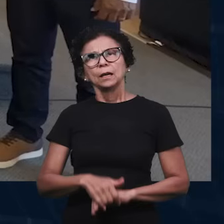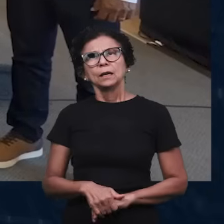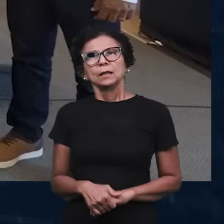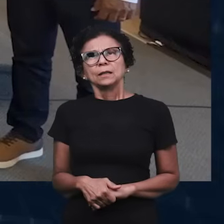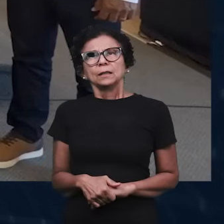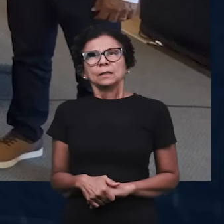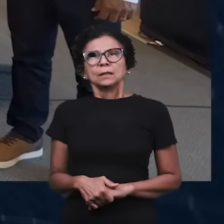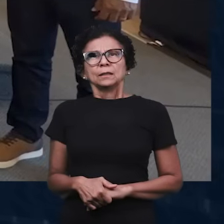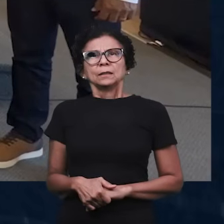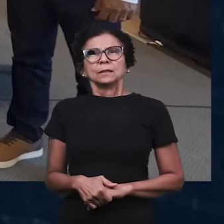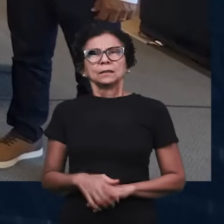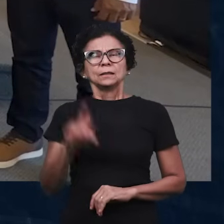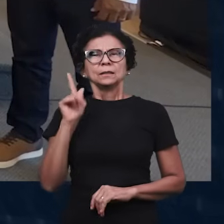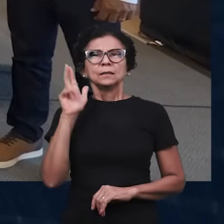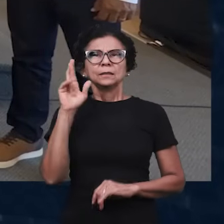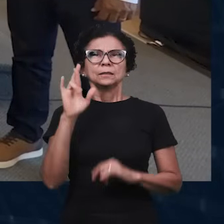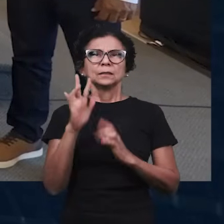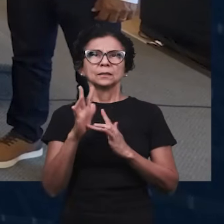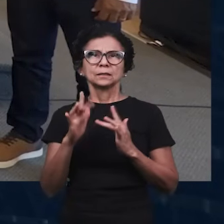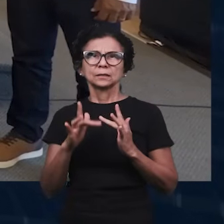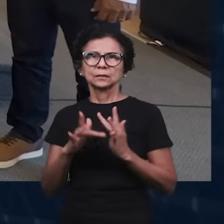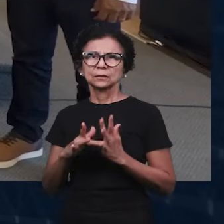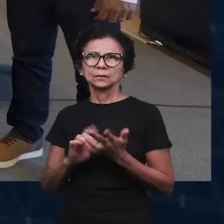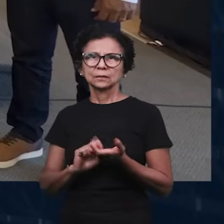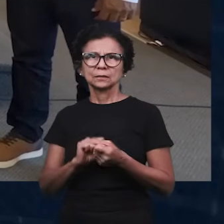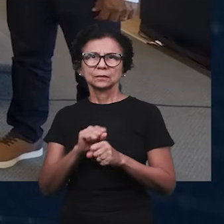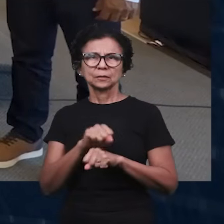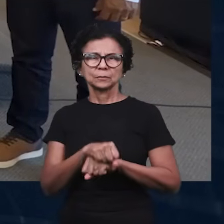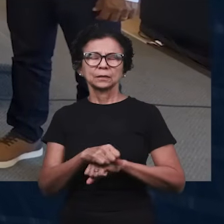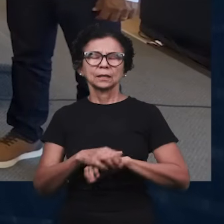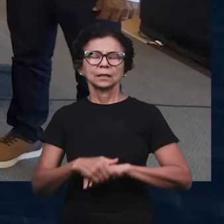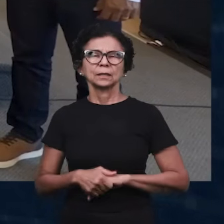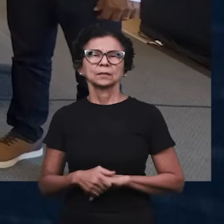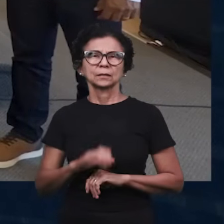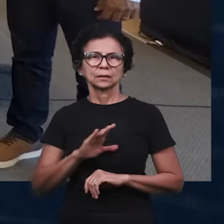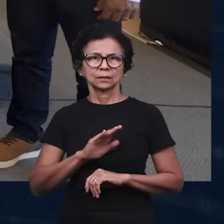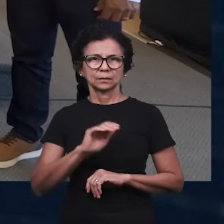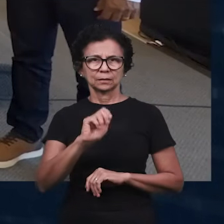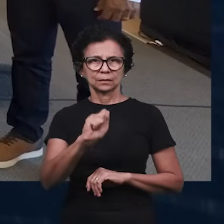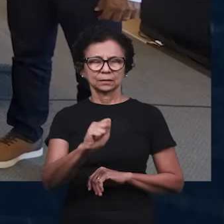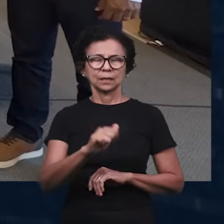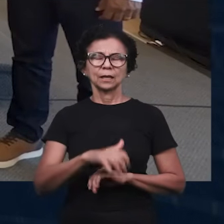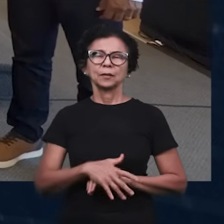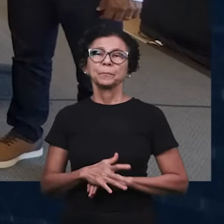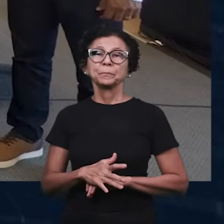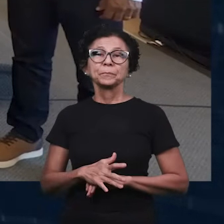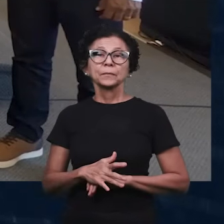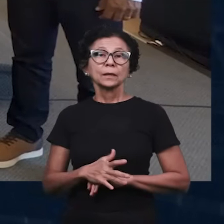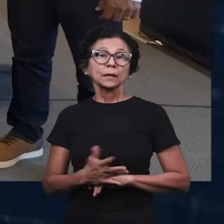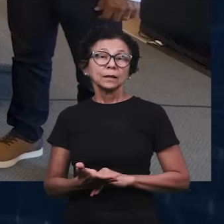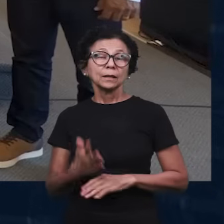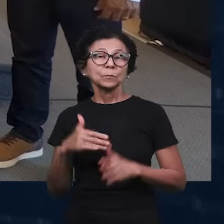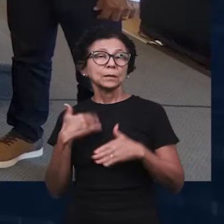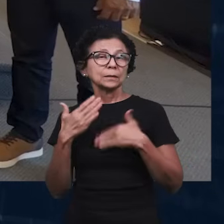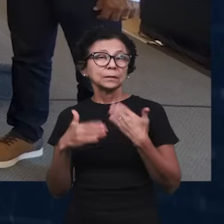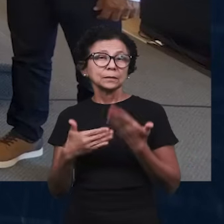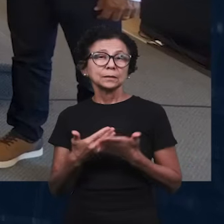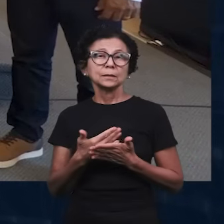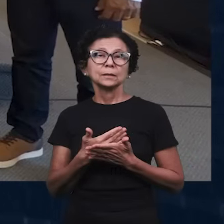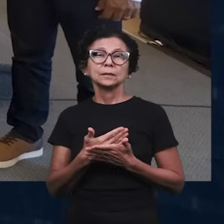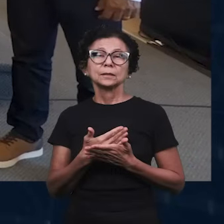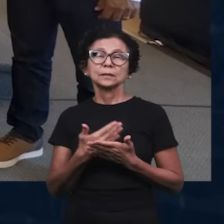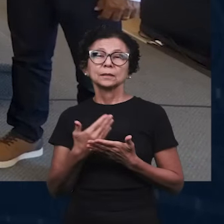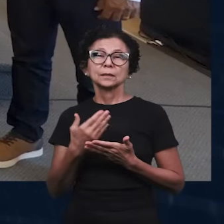depoimentos. A paz do Senhor, irmãos, estamos aqui em um seminário em Winnipeg, muito alegres pelo que o Senhor tem feito, e temos